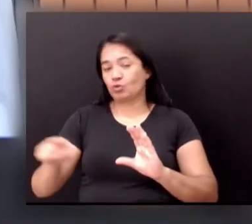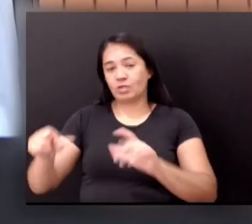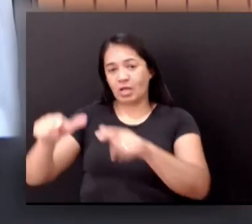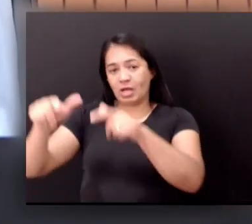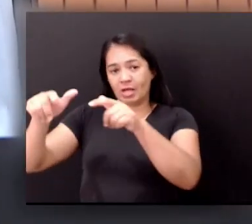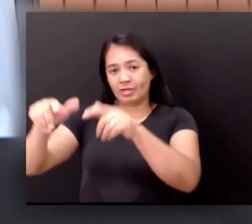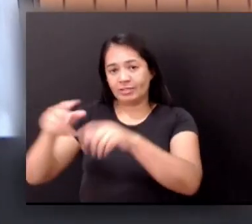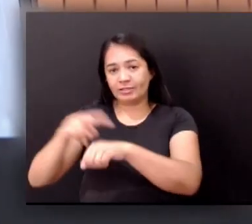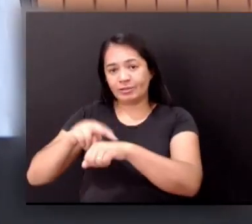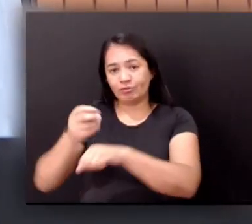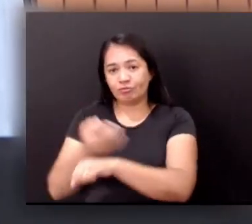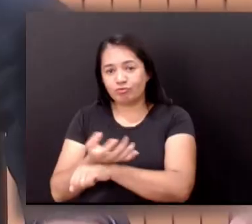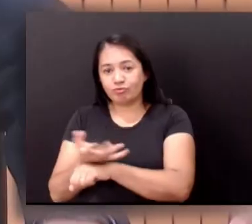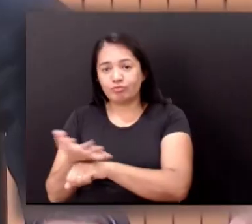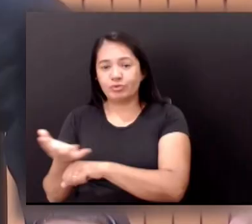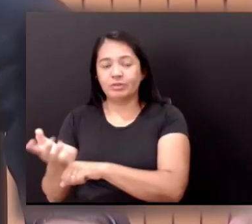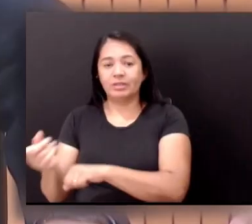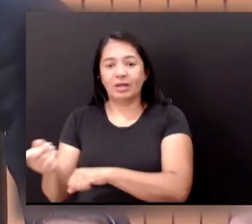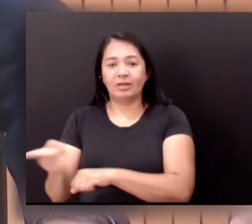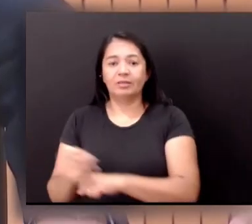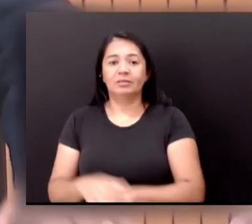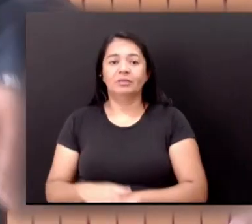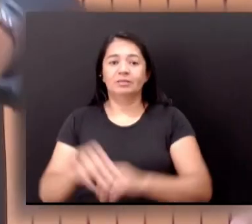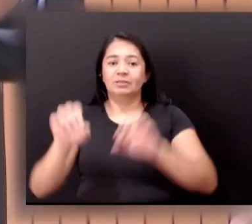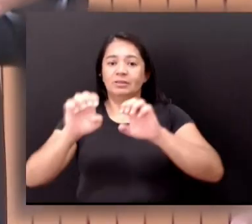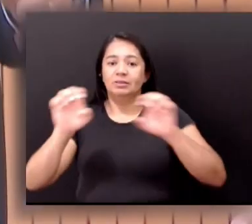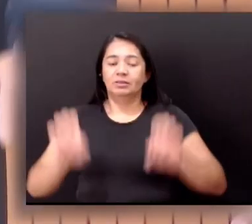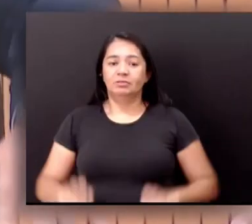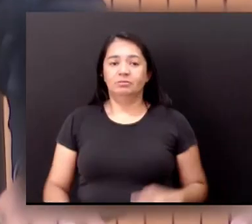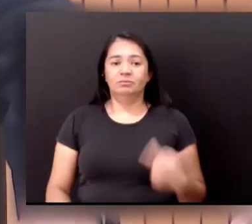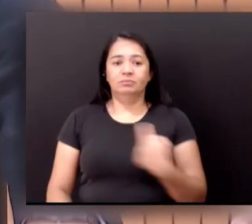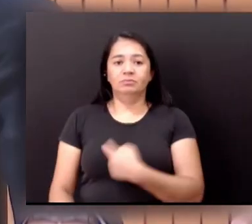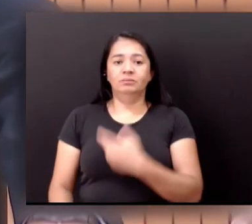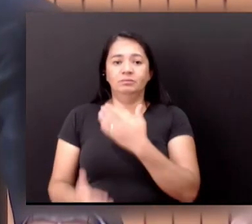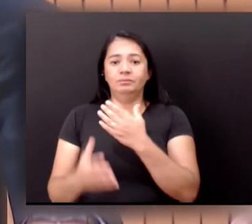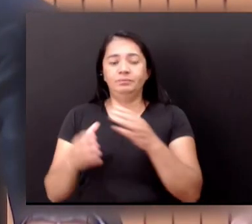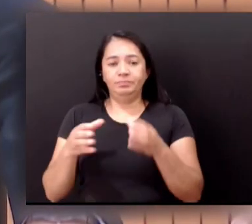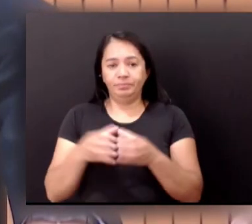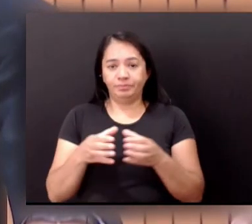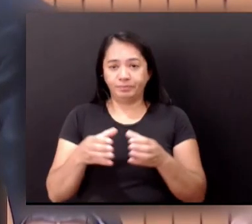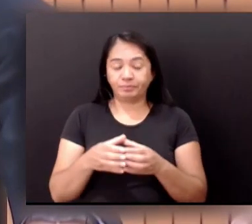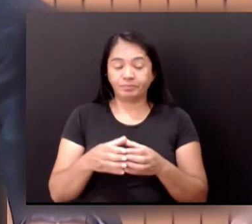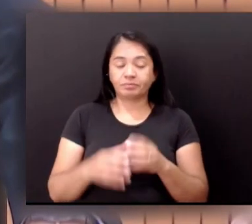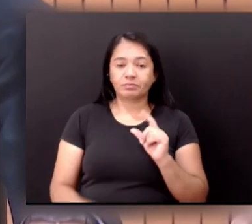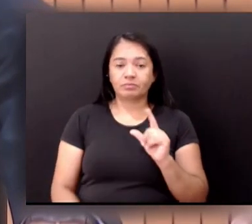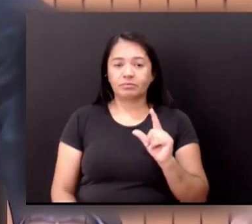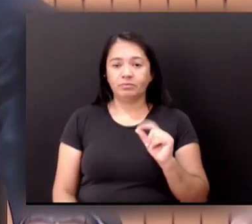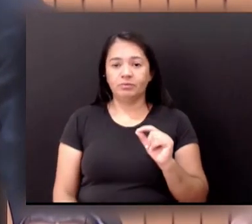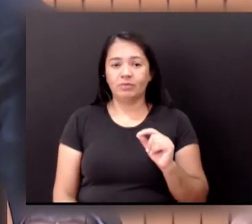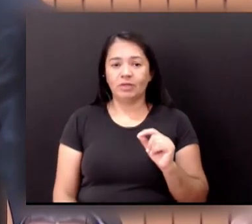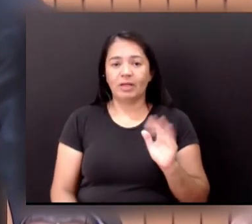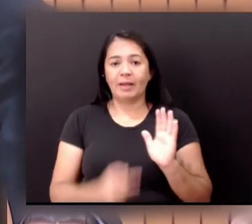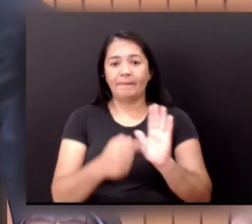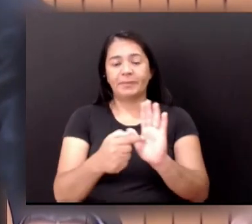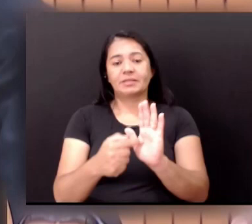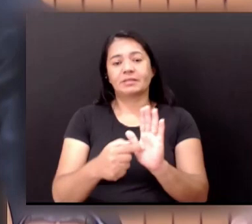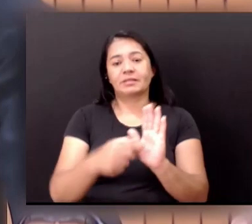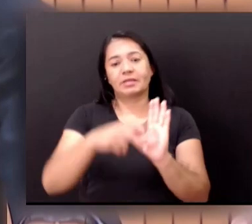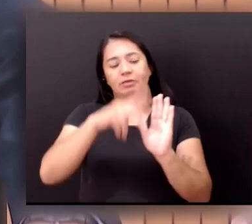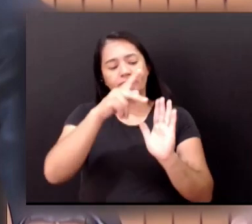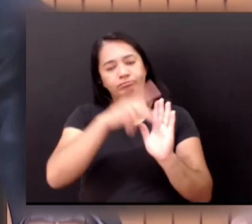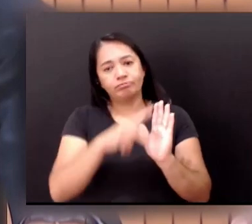daquela estrutura. Nossa comissão teria que, no final, apresentar um plano de conservação e